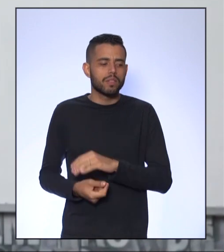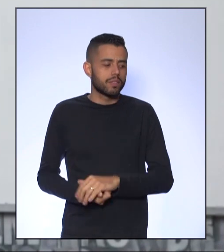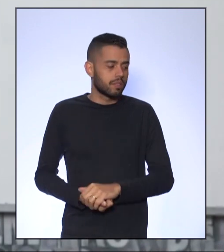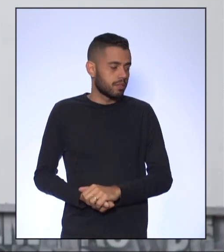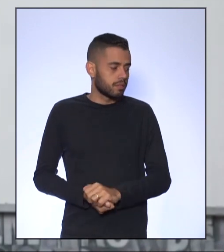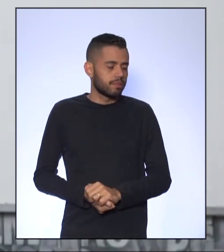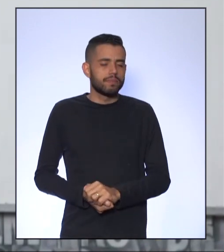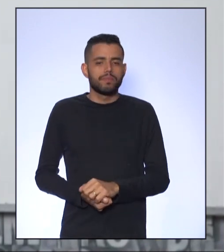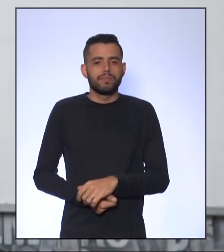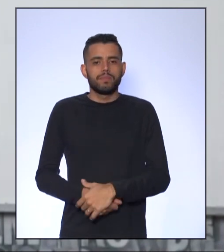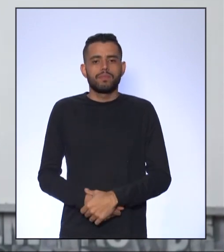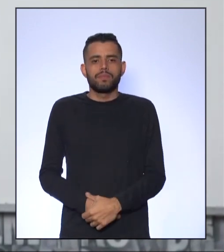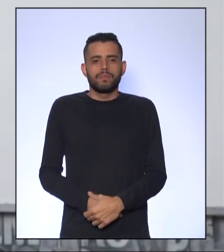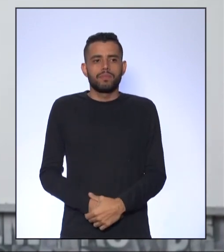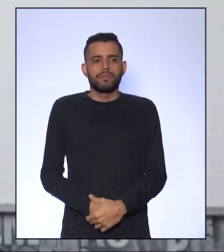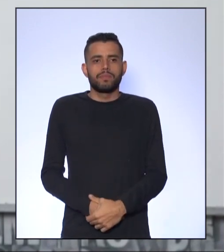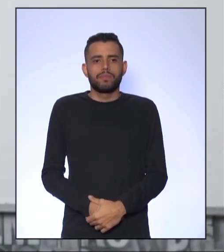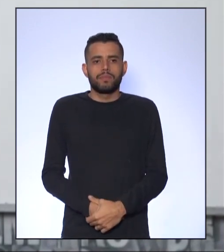em